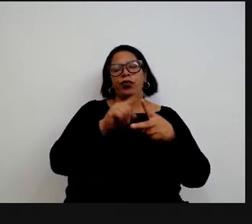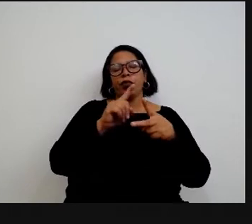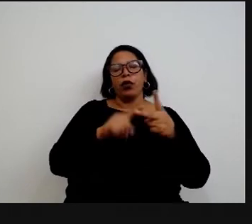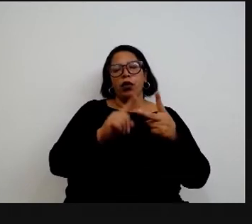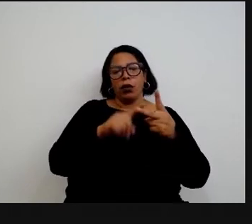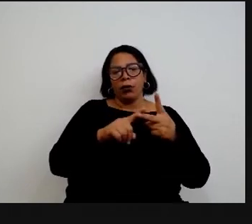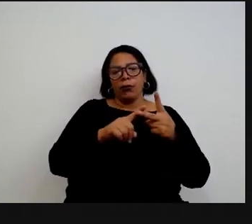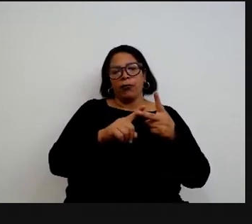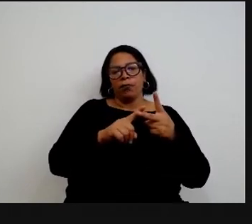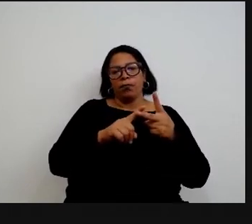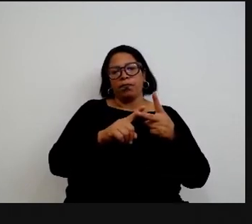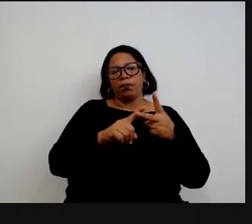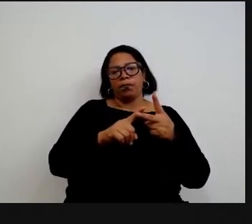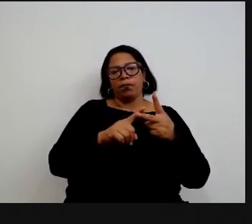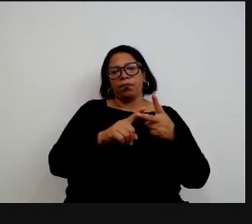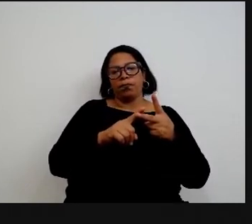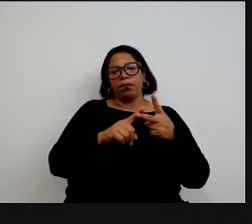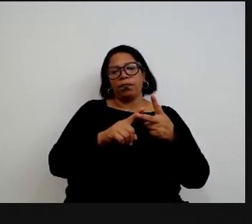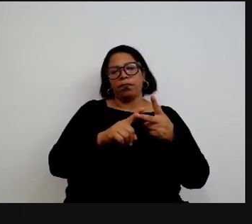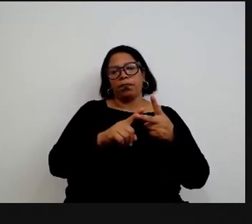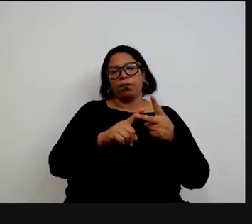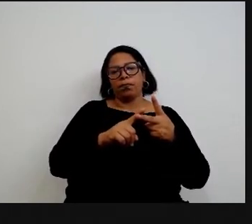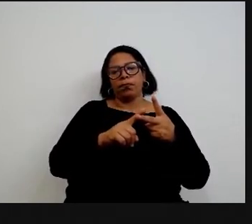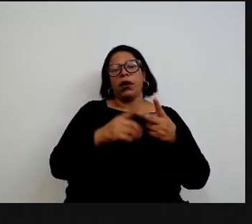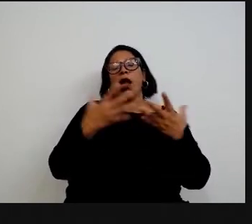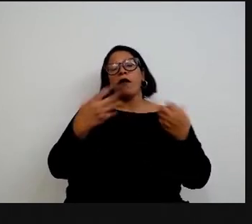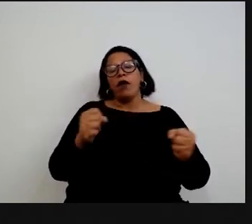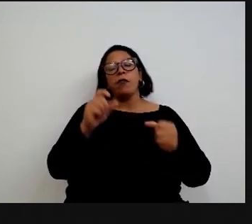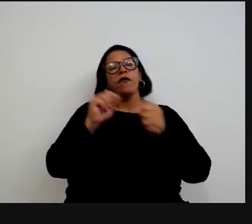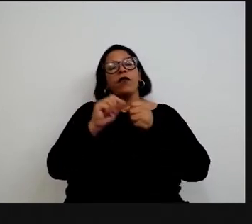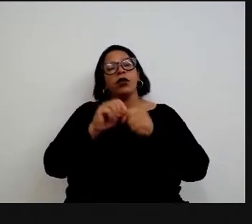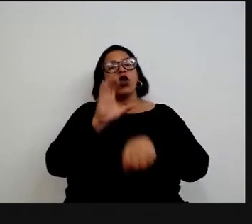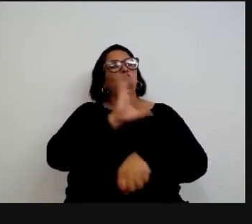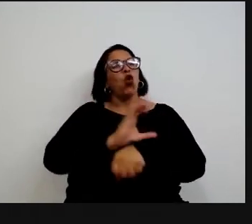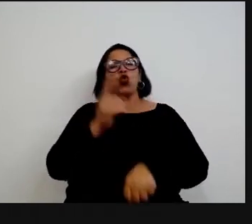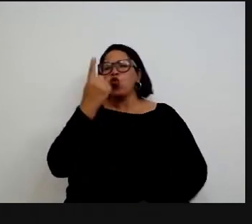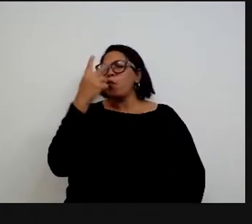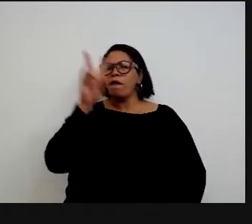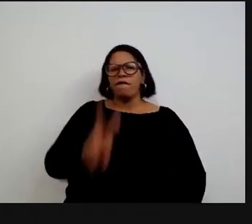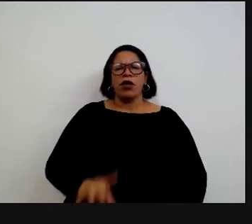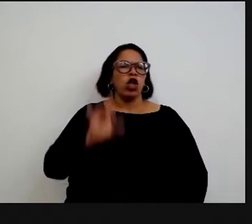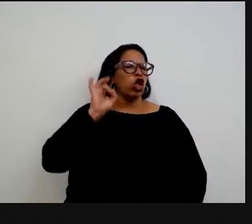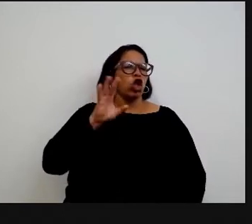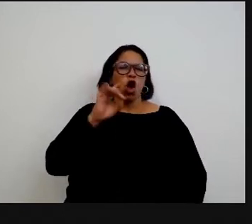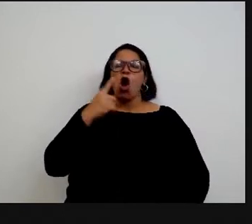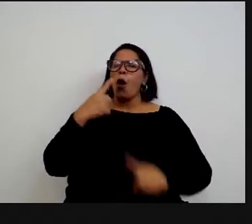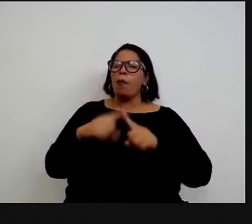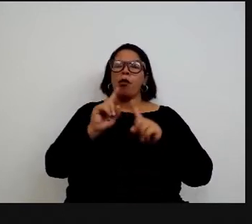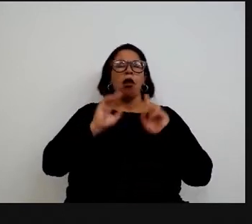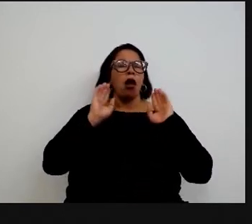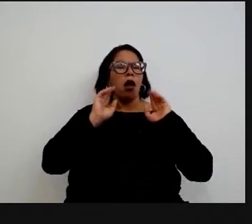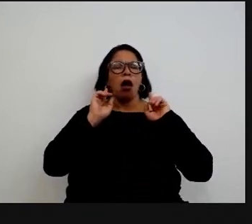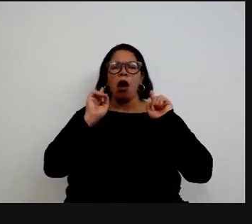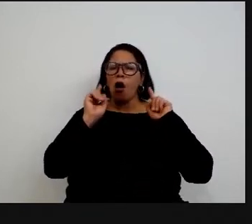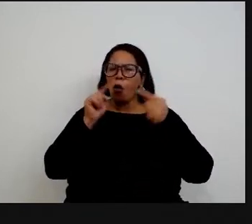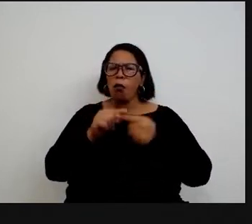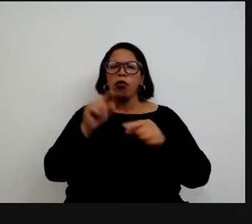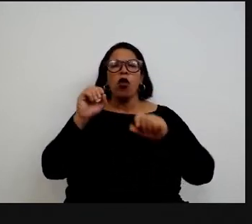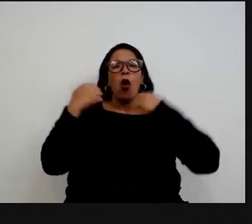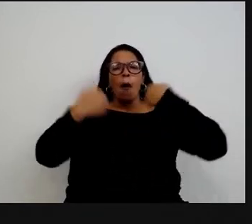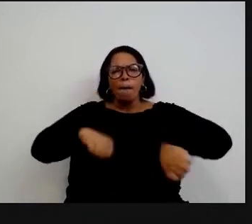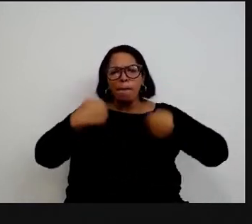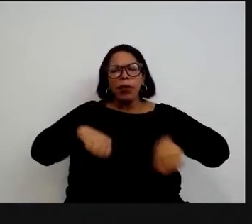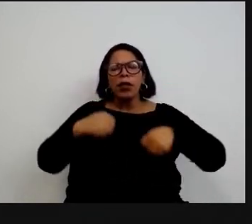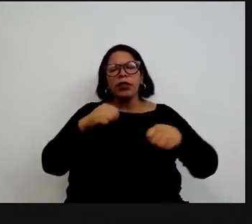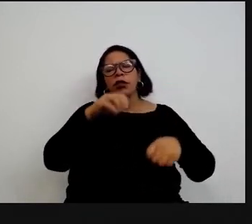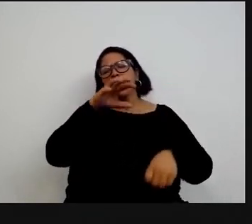única, né? Nós só vamos executar aquele curso uma vez só por conta de uma especificidade, precisa daquilo para